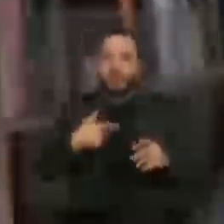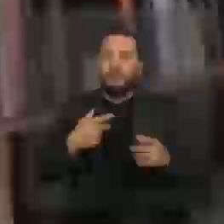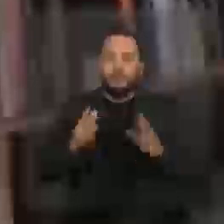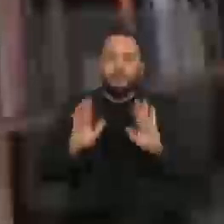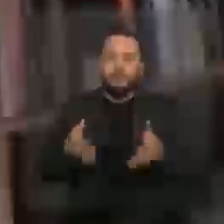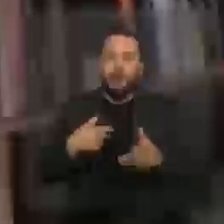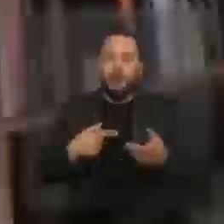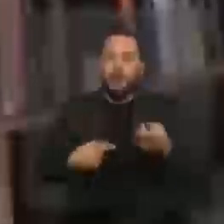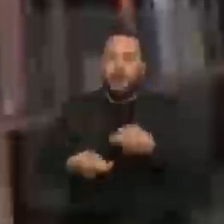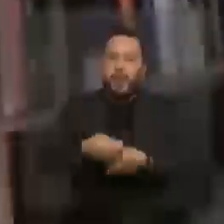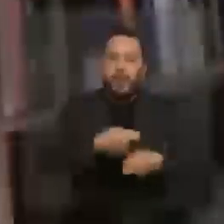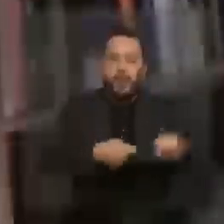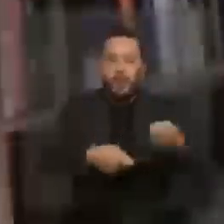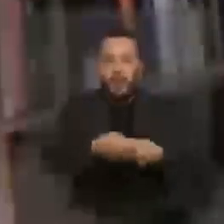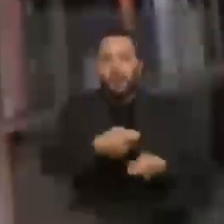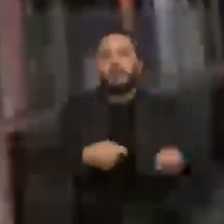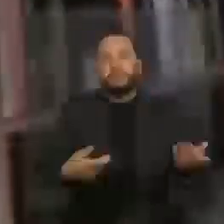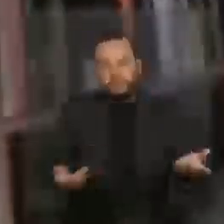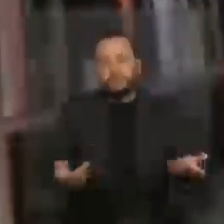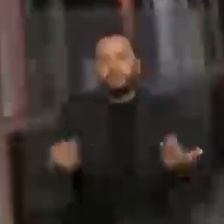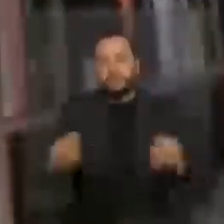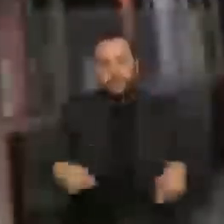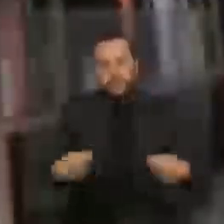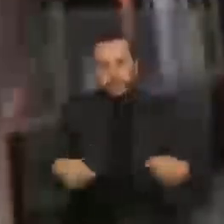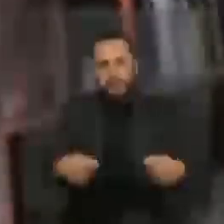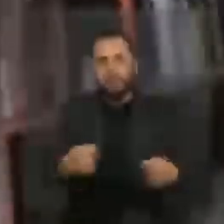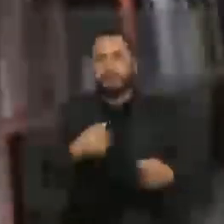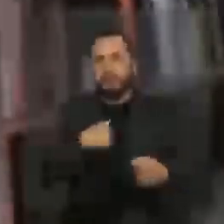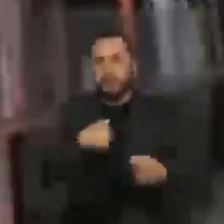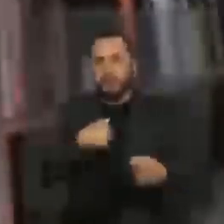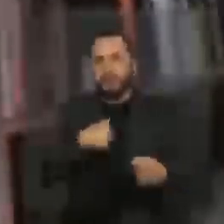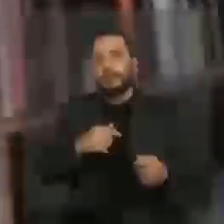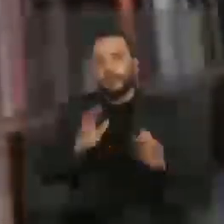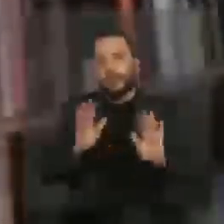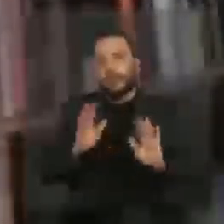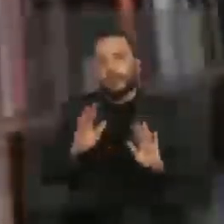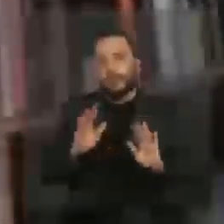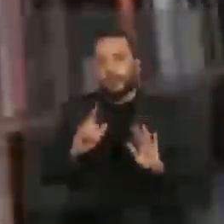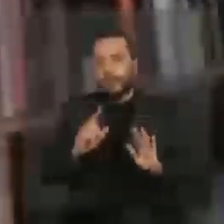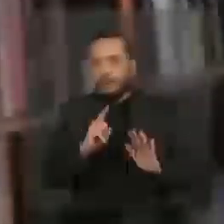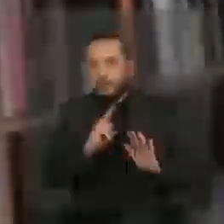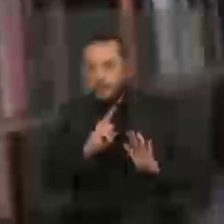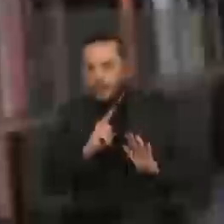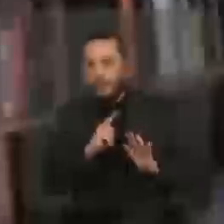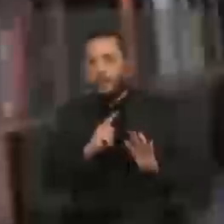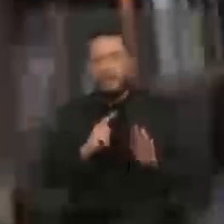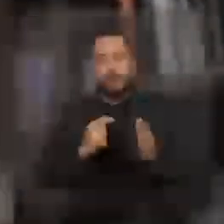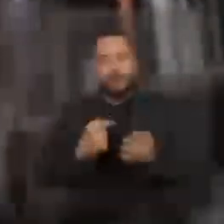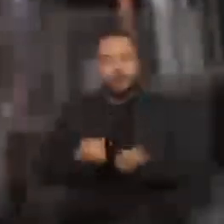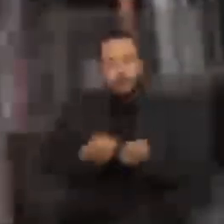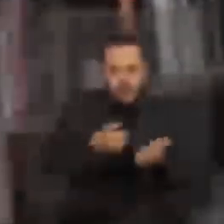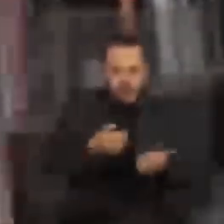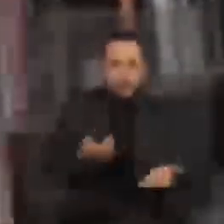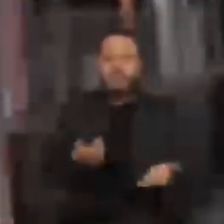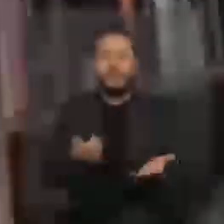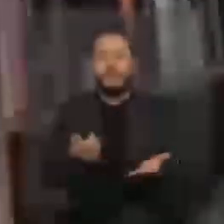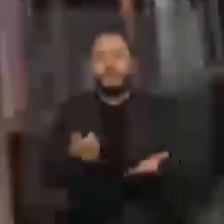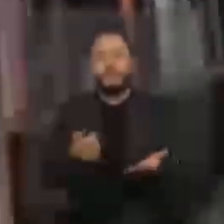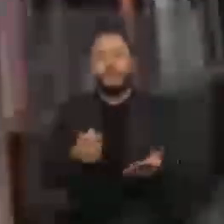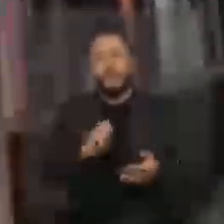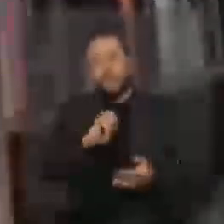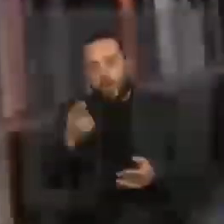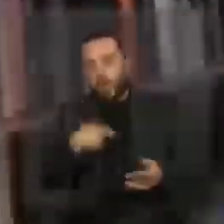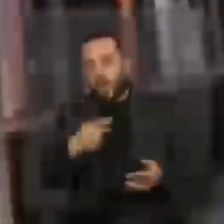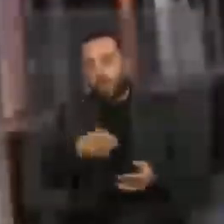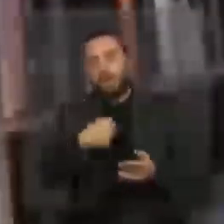normais, também não sejam, de alguma forma, né, ressarcidos, que isso não seja convertido em crédito para uma próxima ocasião em que eles tenham